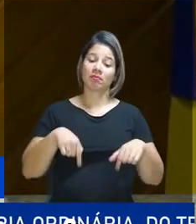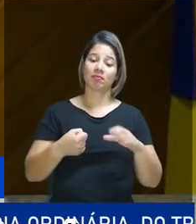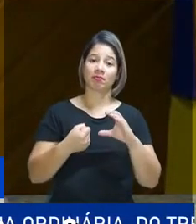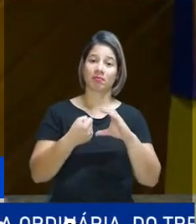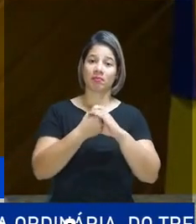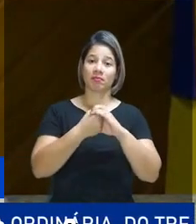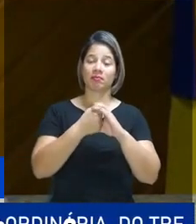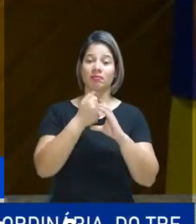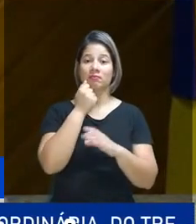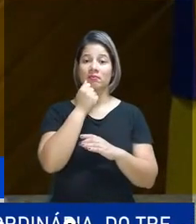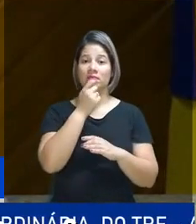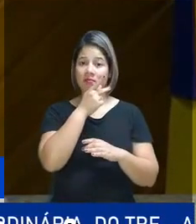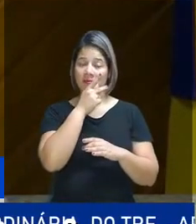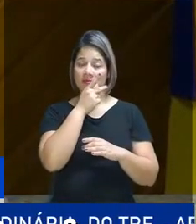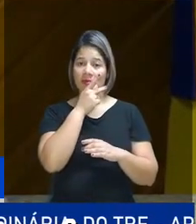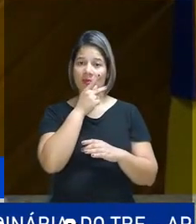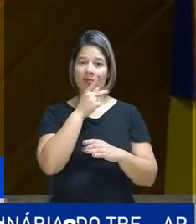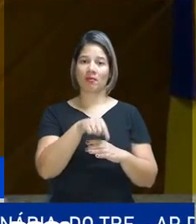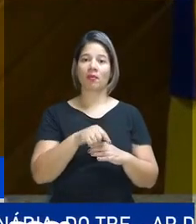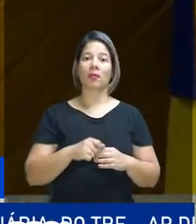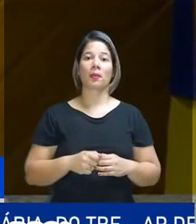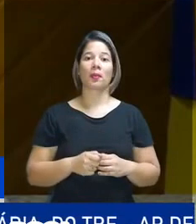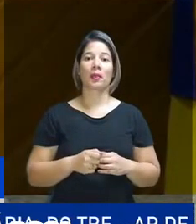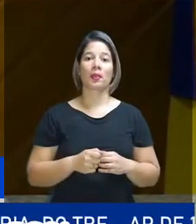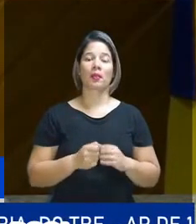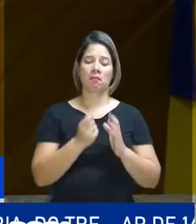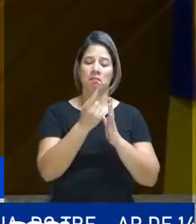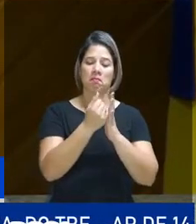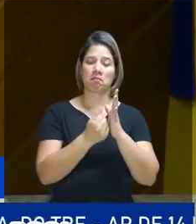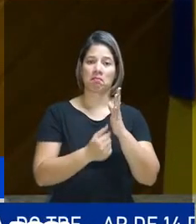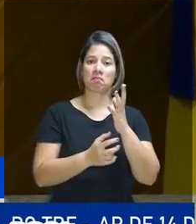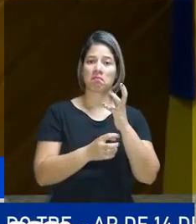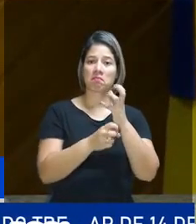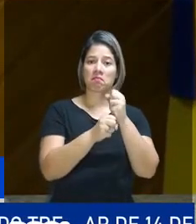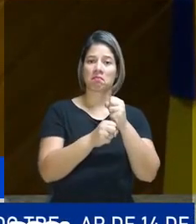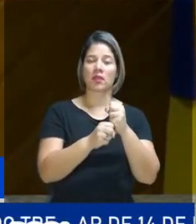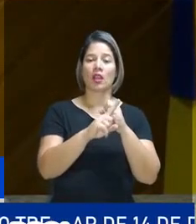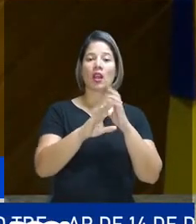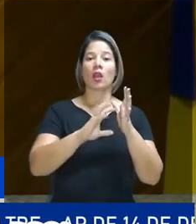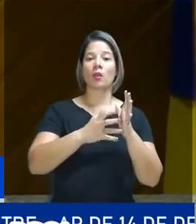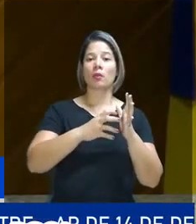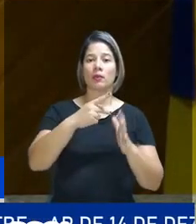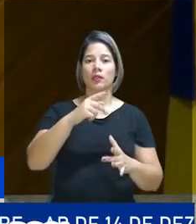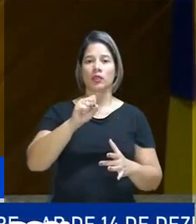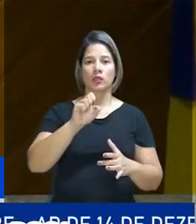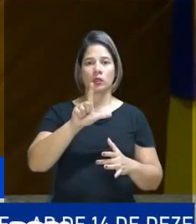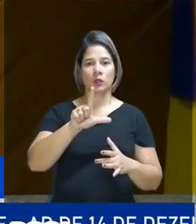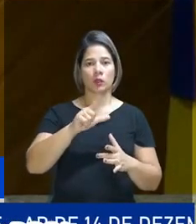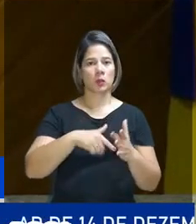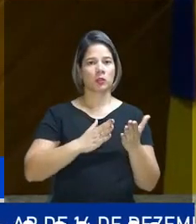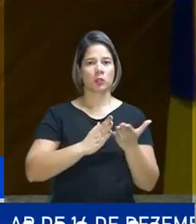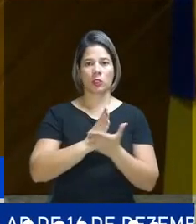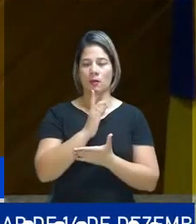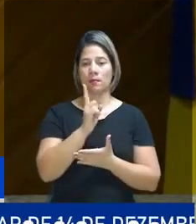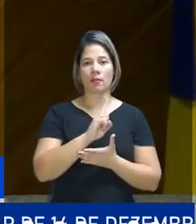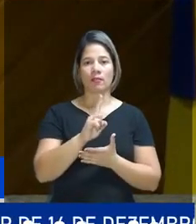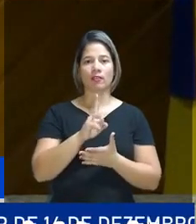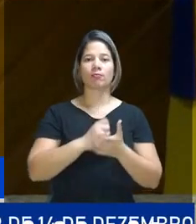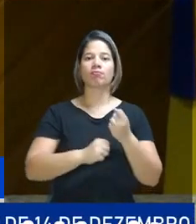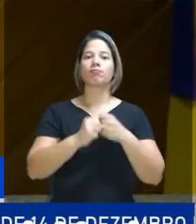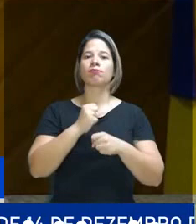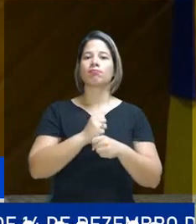Amapá, unanimidade, desaprovou a prestação de contas do PSOL referente ao exercício financeiro